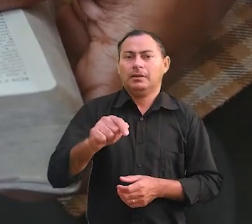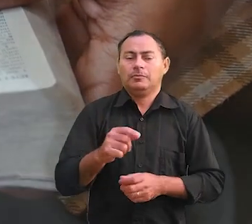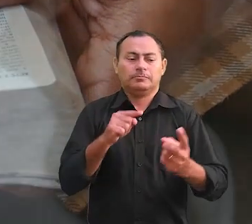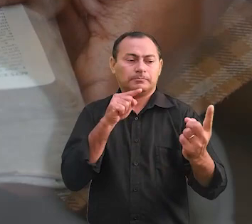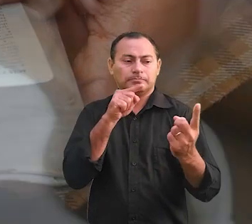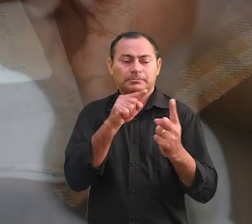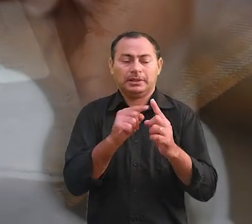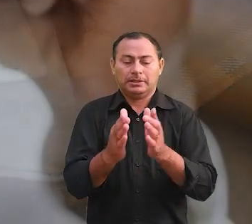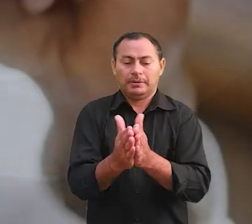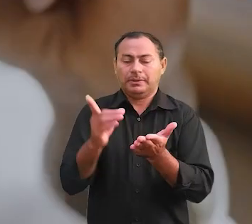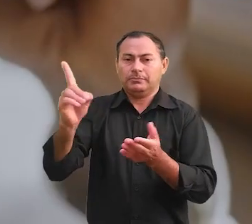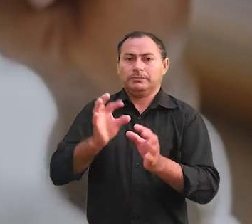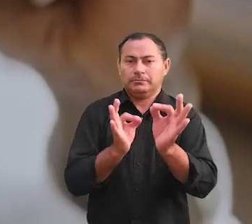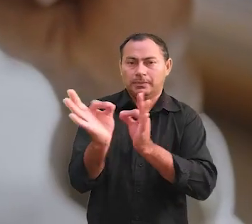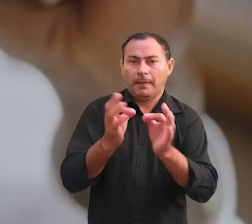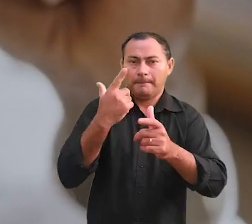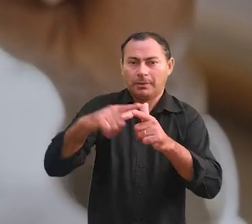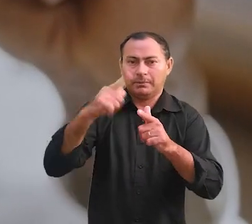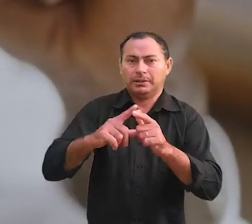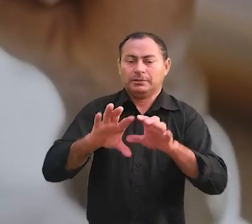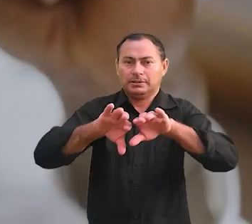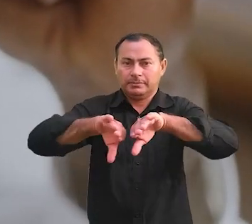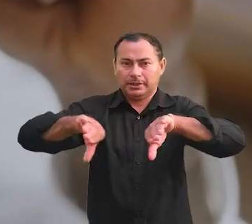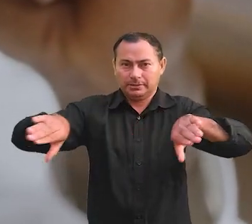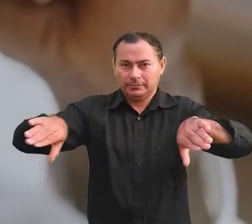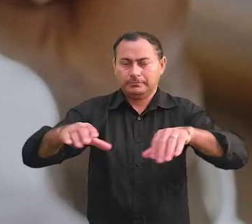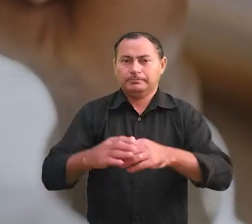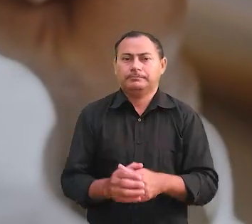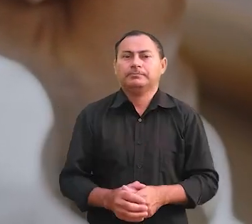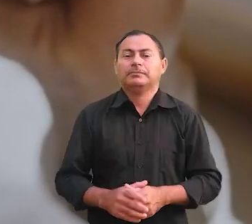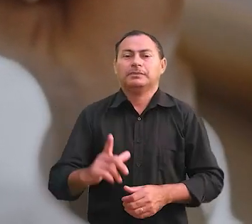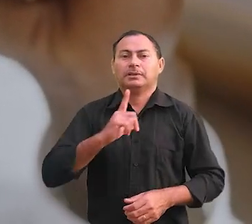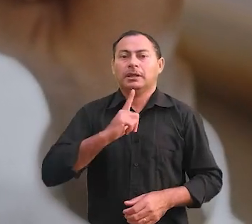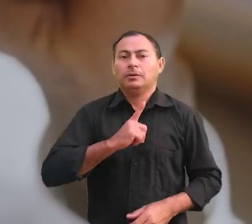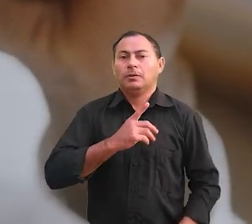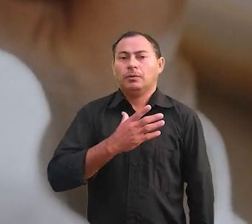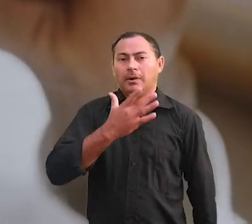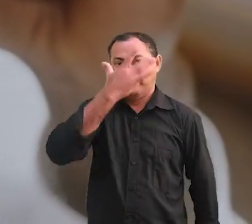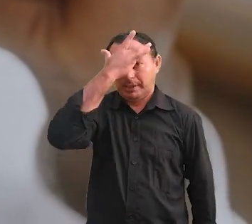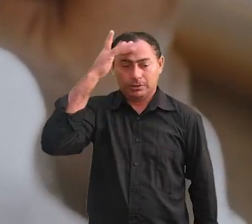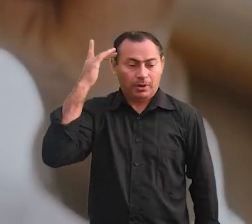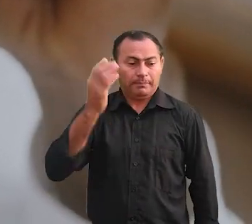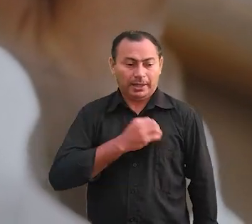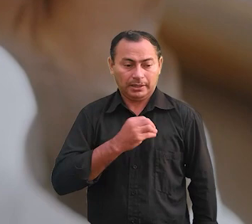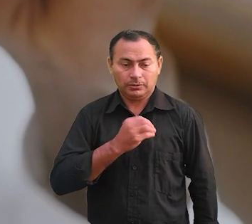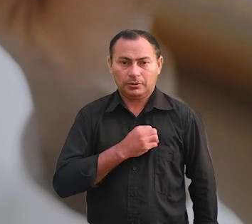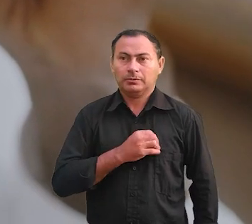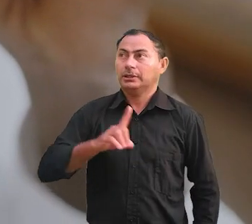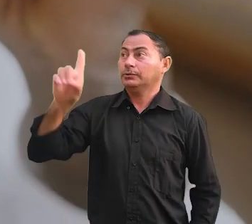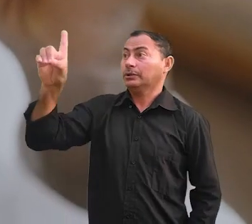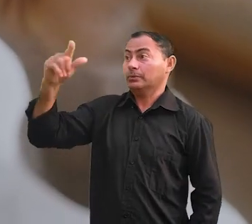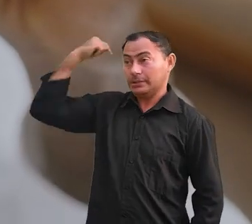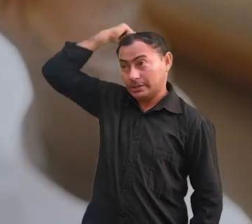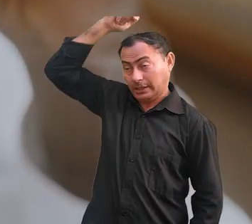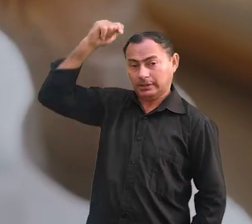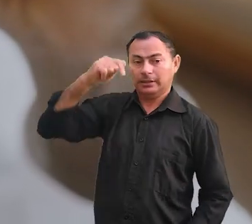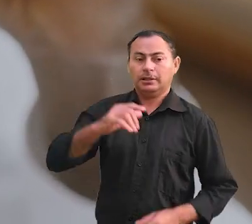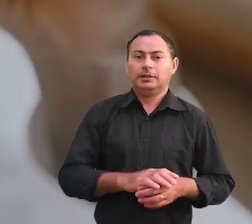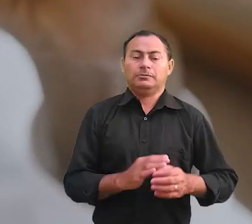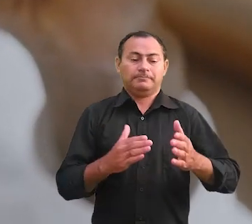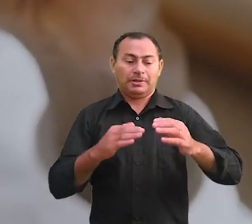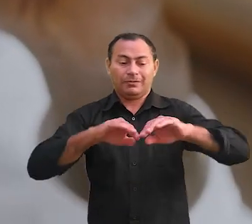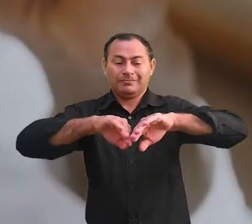Esse é o objetivo da Bíblia solucionar o problema da Separação existe um homem pecador um deu